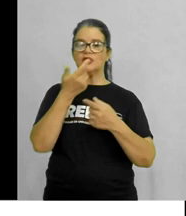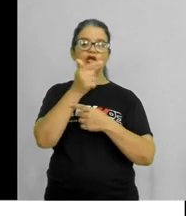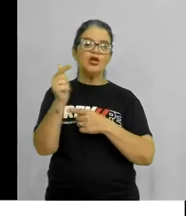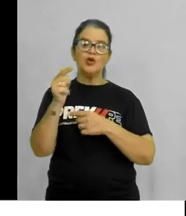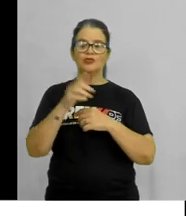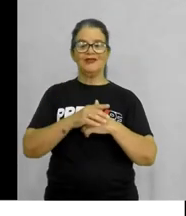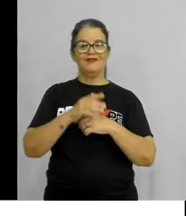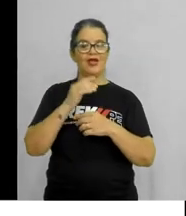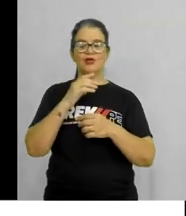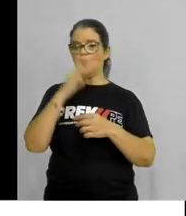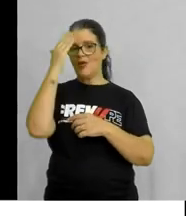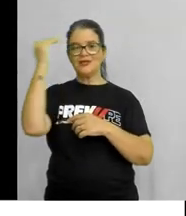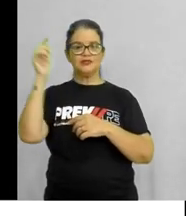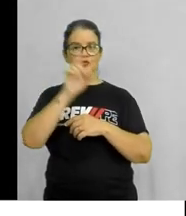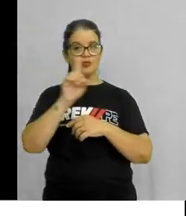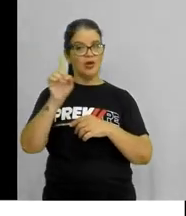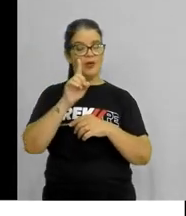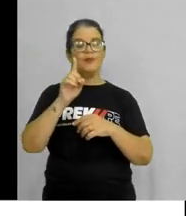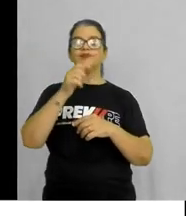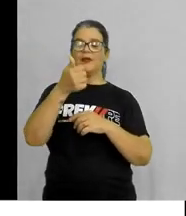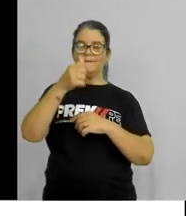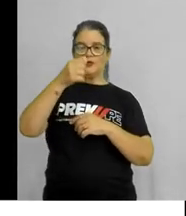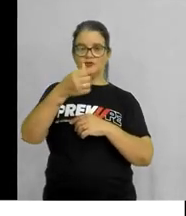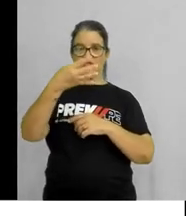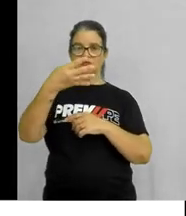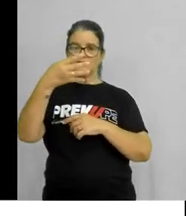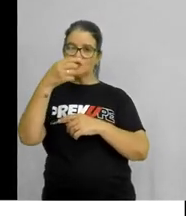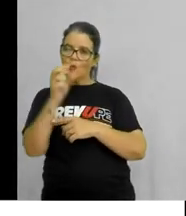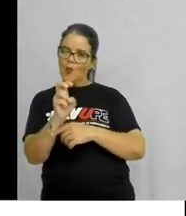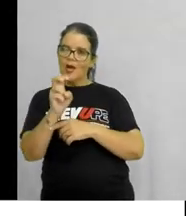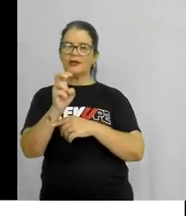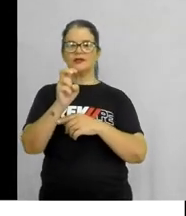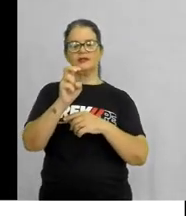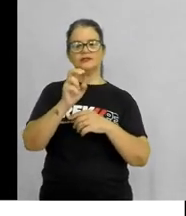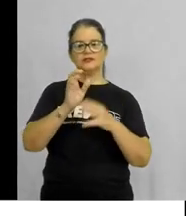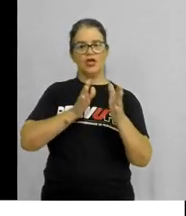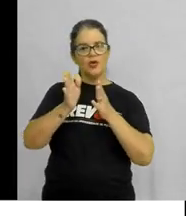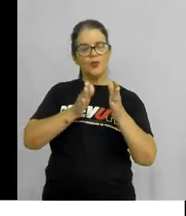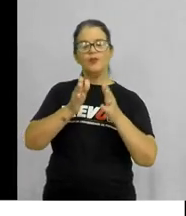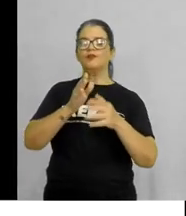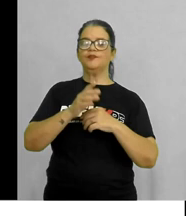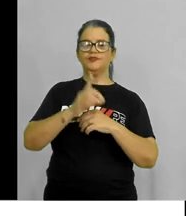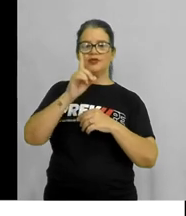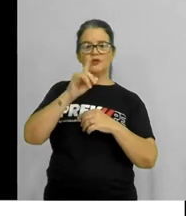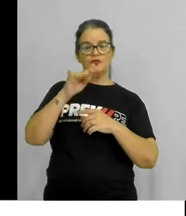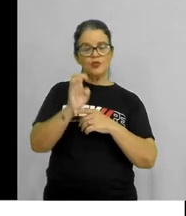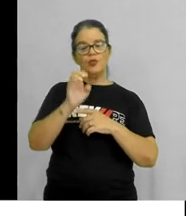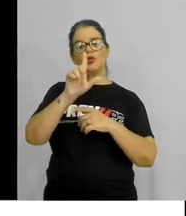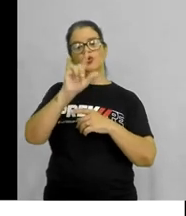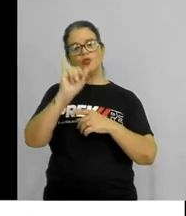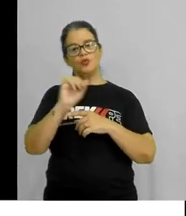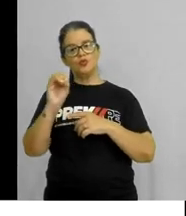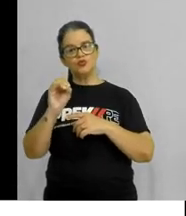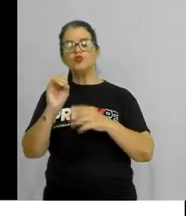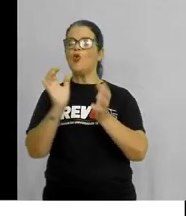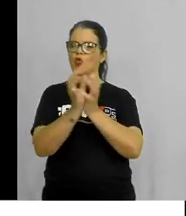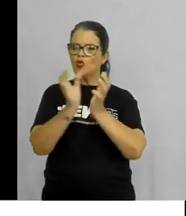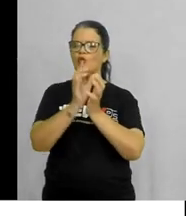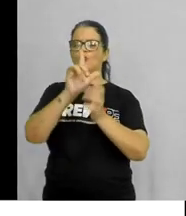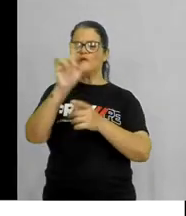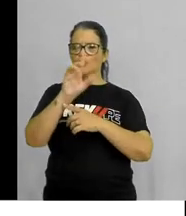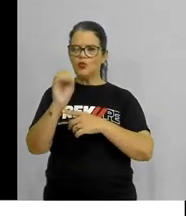tiveram êxito em 645 grupos de luzo brasileiros